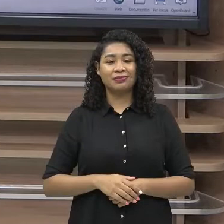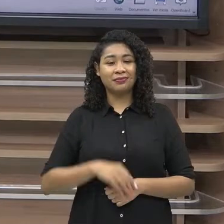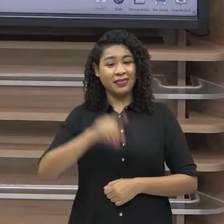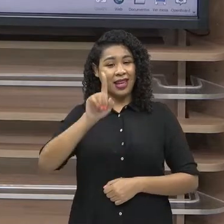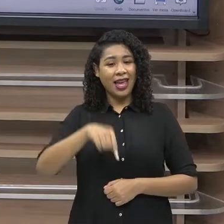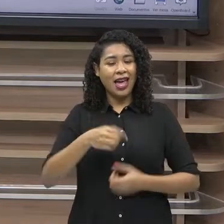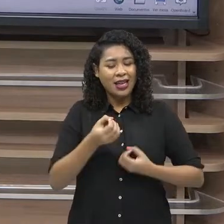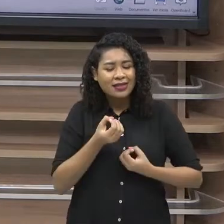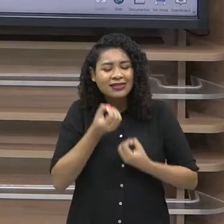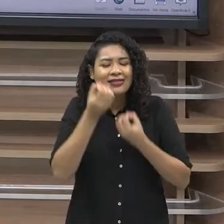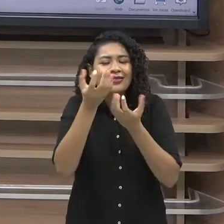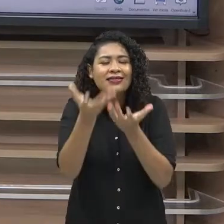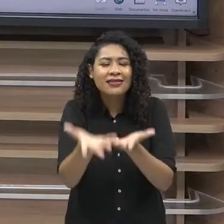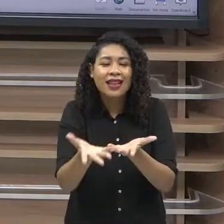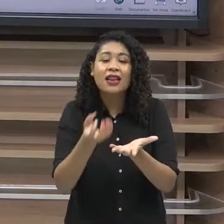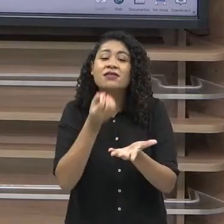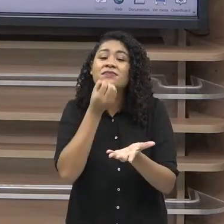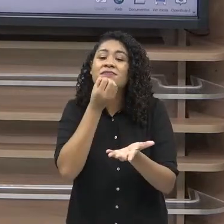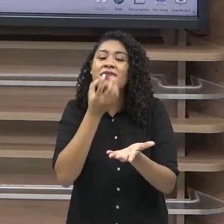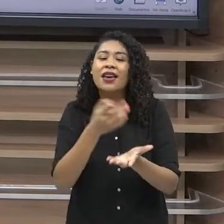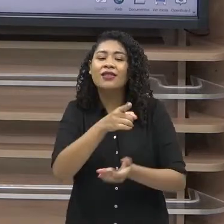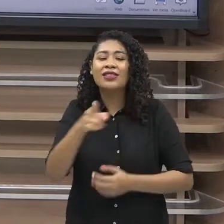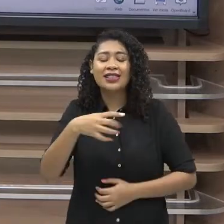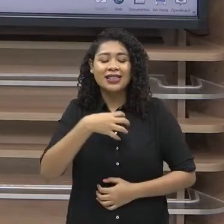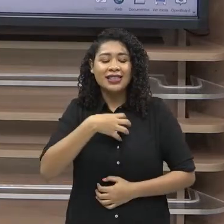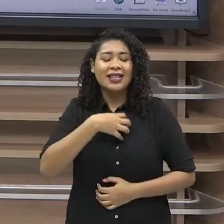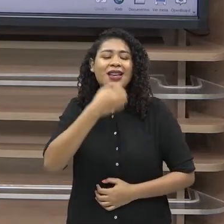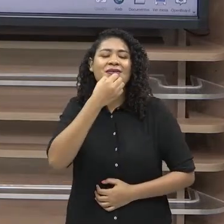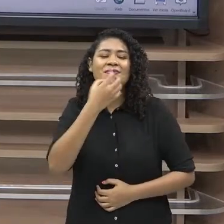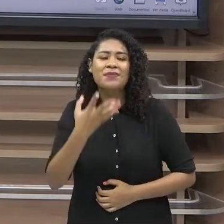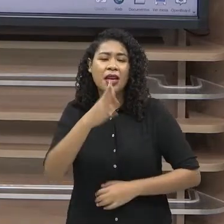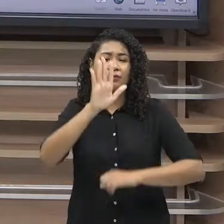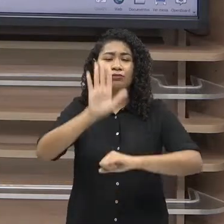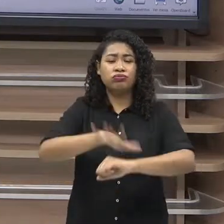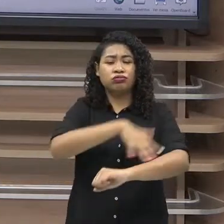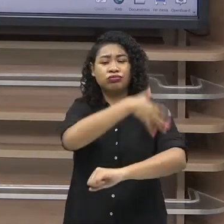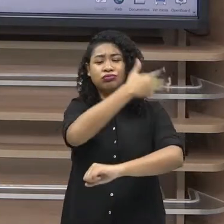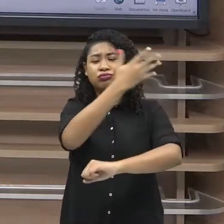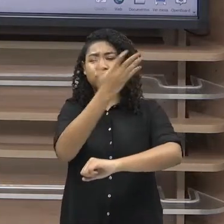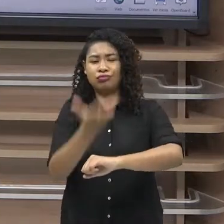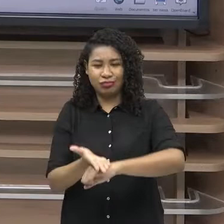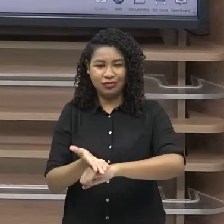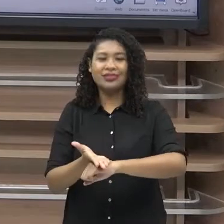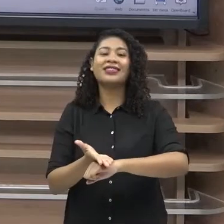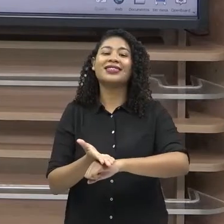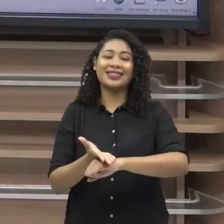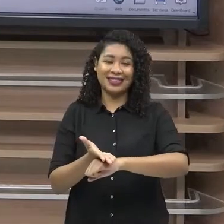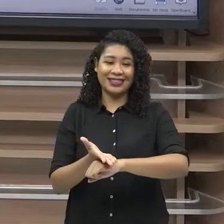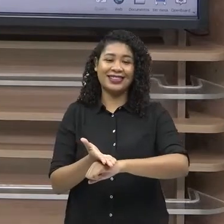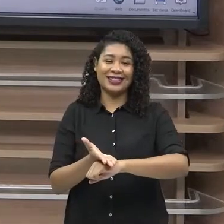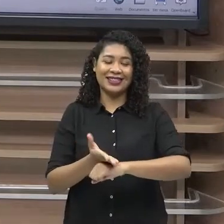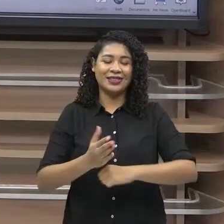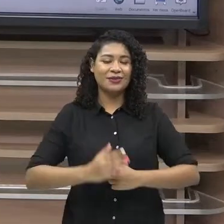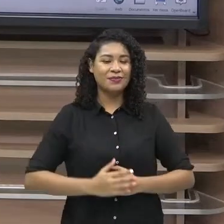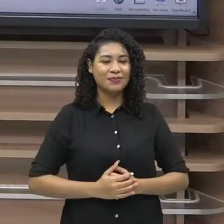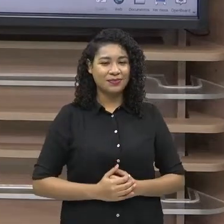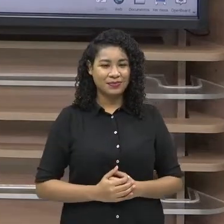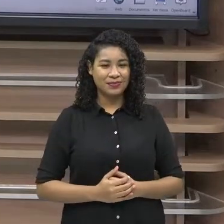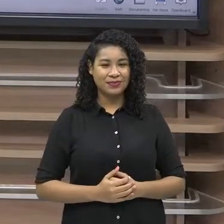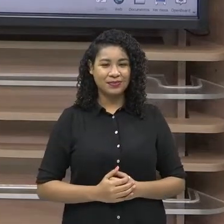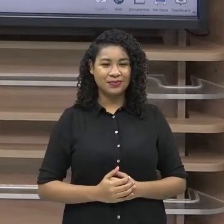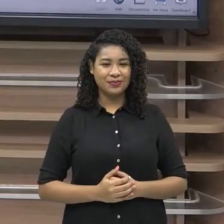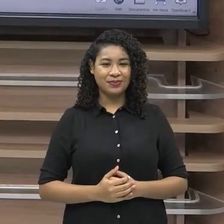bem o dia inteiro. Puranga, bom, né, ótimo, e ara, o dia inteiro, né?